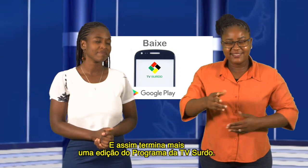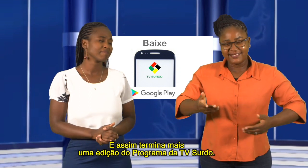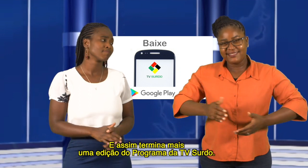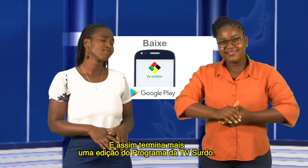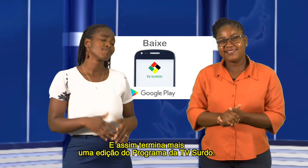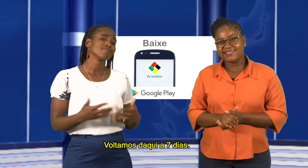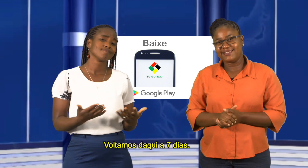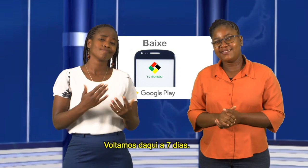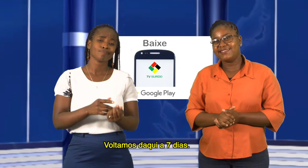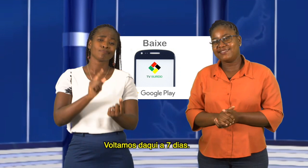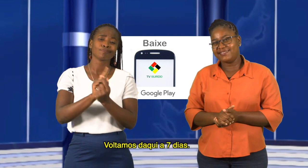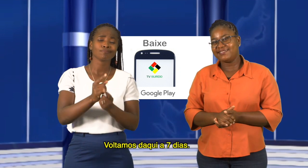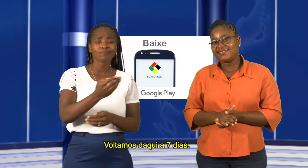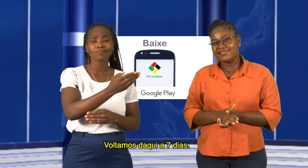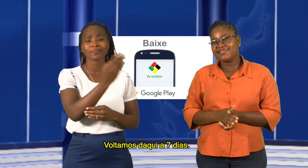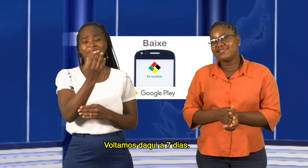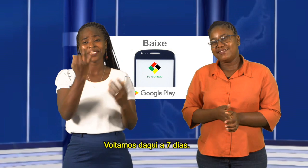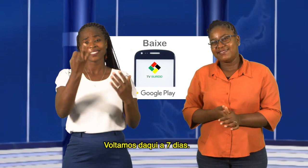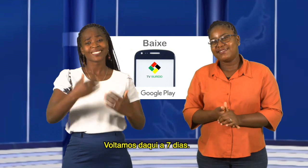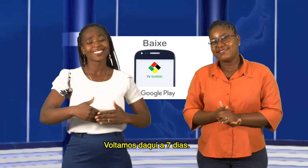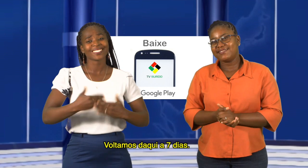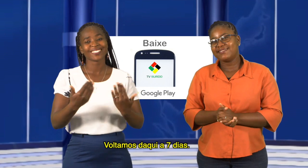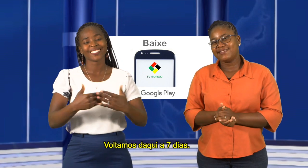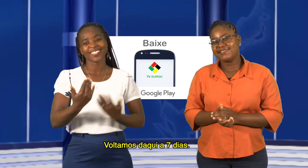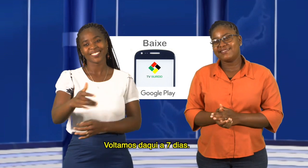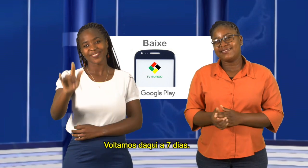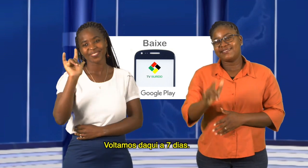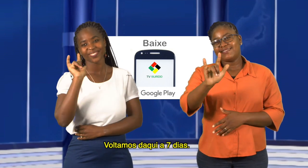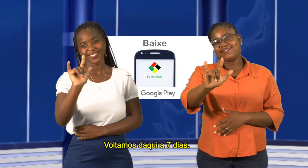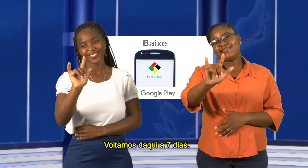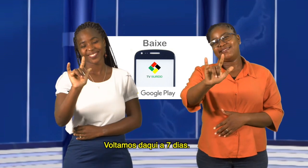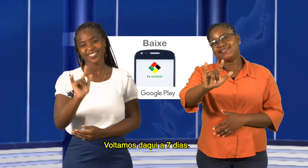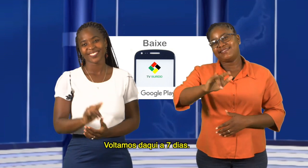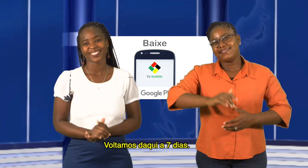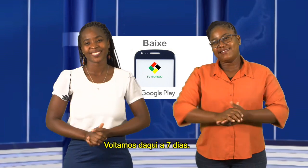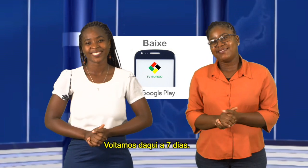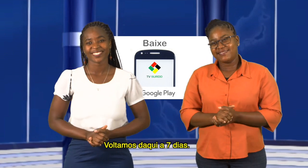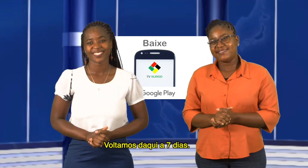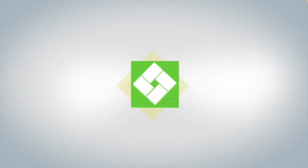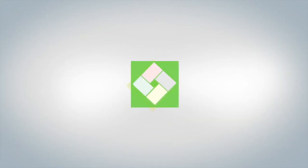Voltamos daqui a 7 dias.